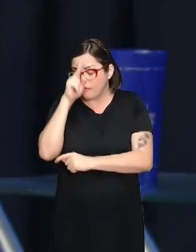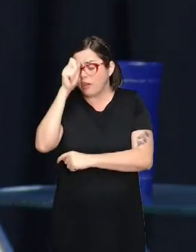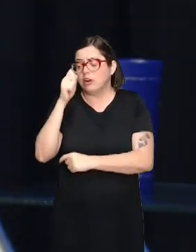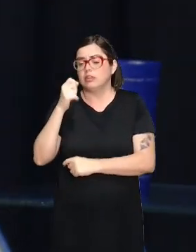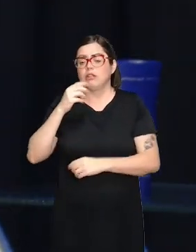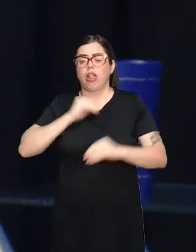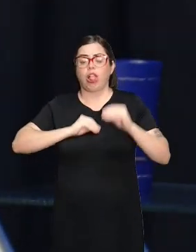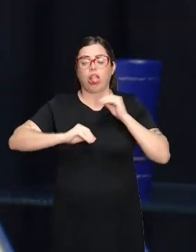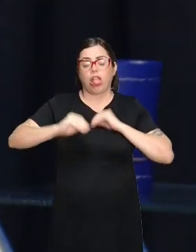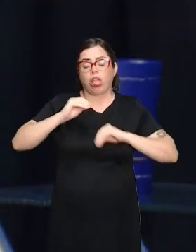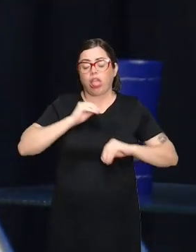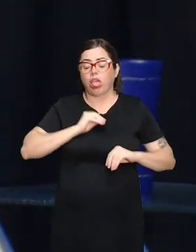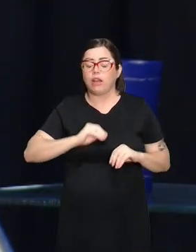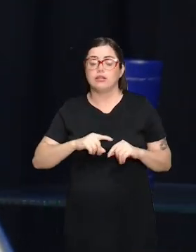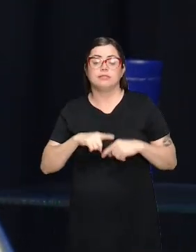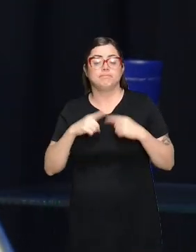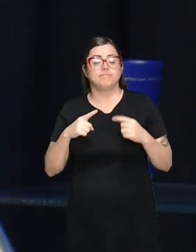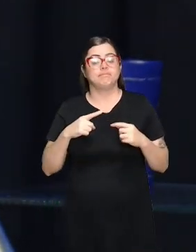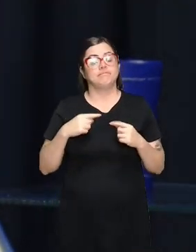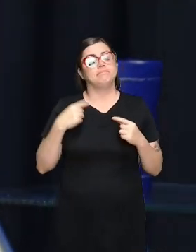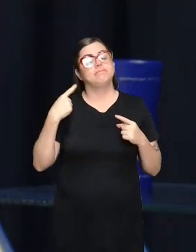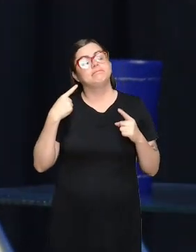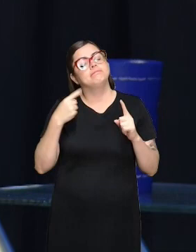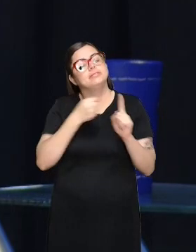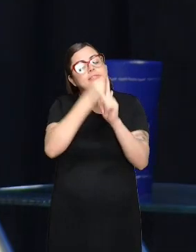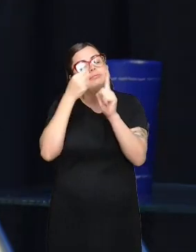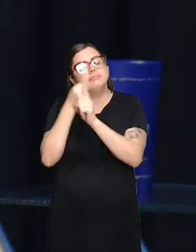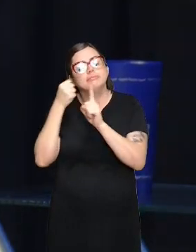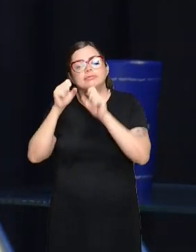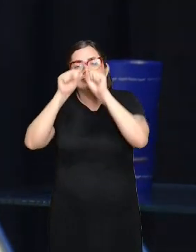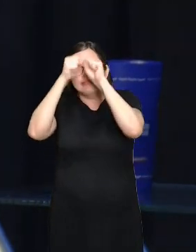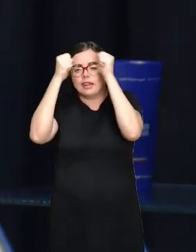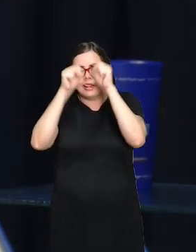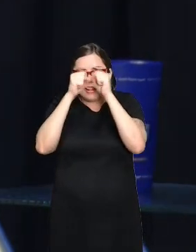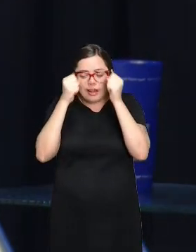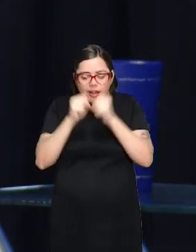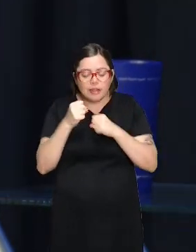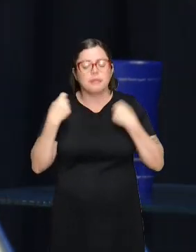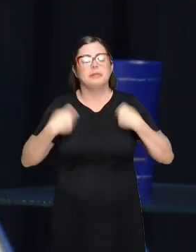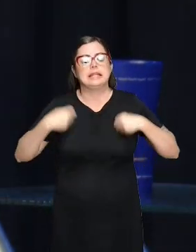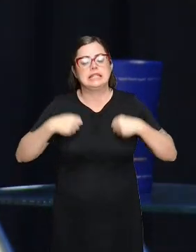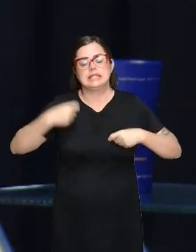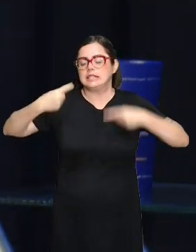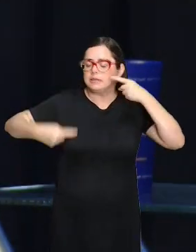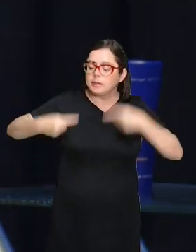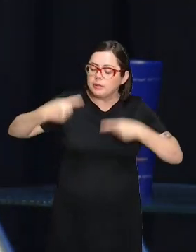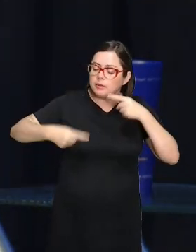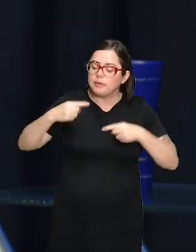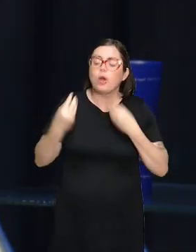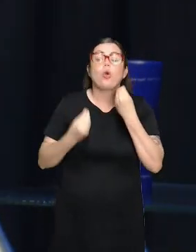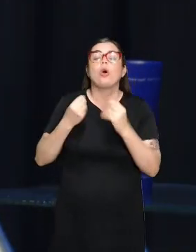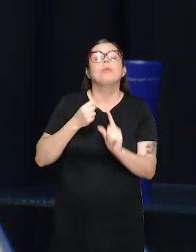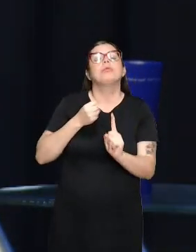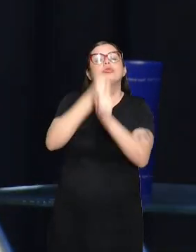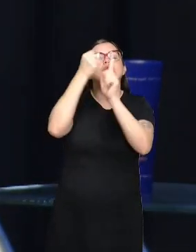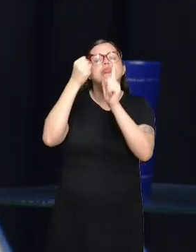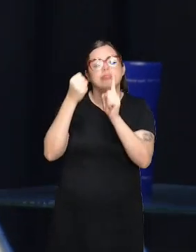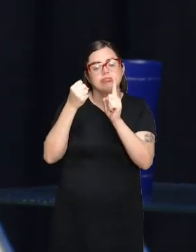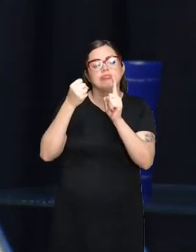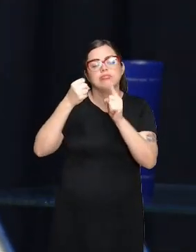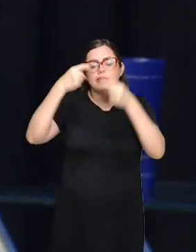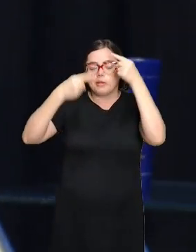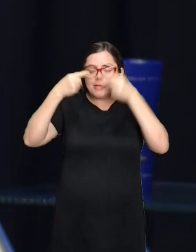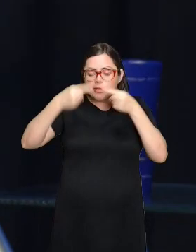Então, tem muito a ser desconstruído, por isso que a gente precisa debater cada vez mais isso e para combater esse preconceito,